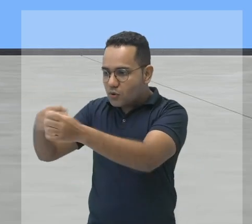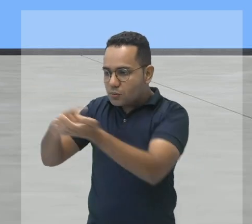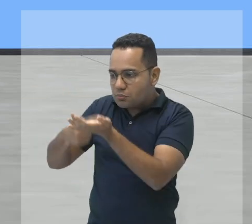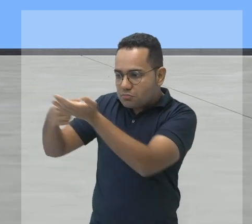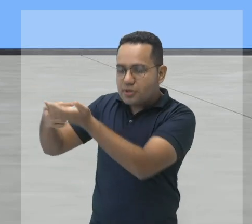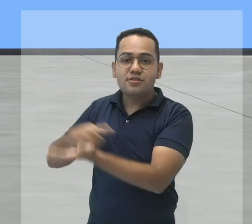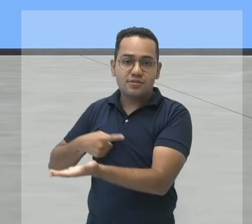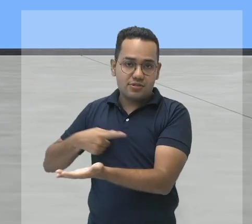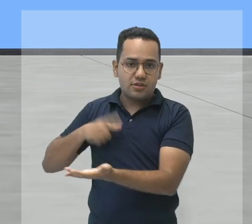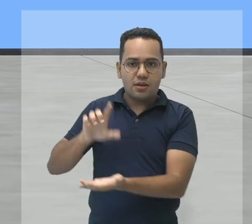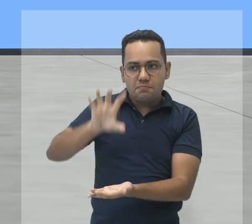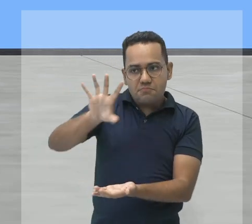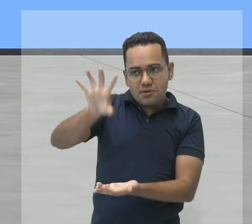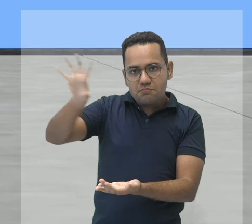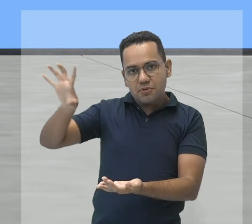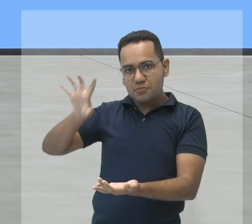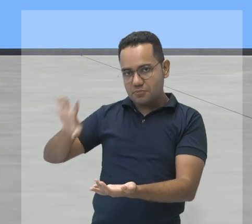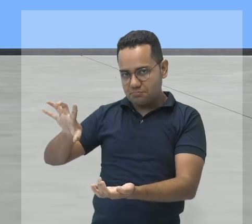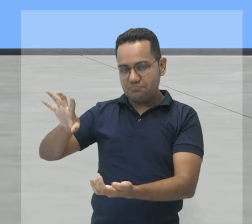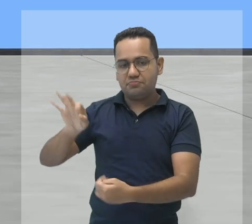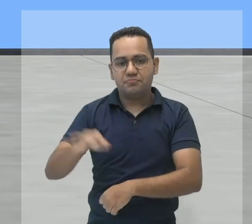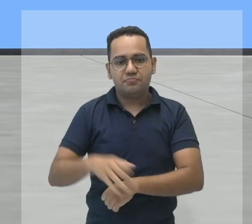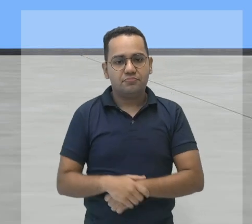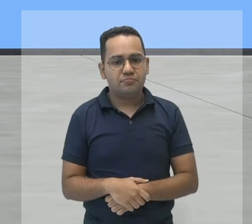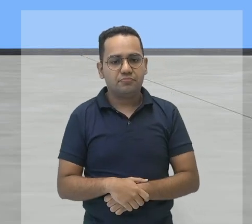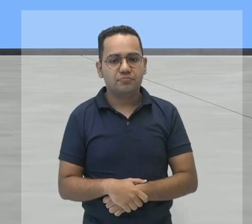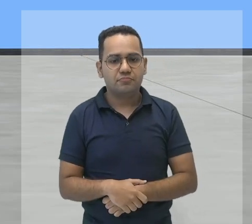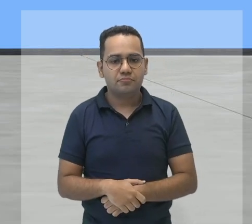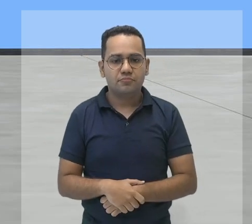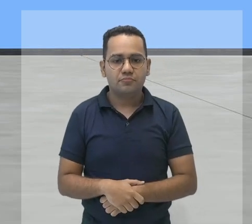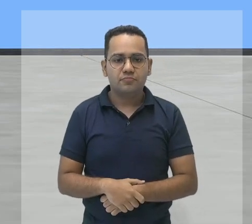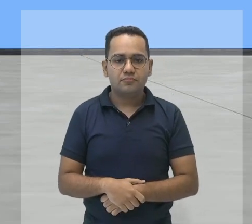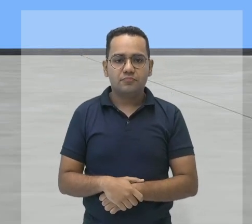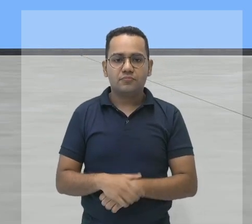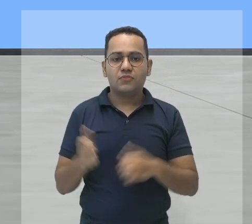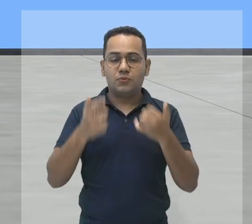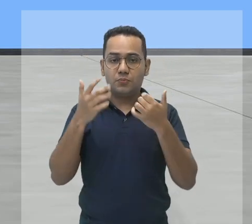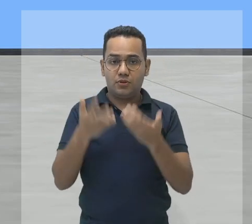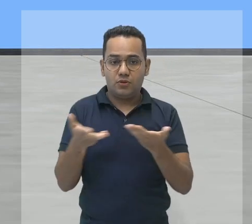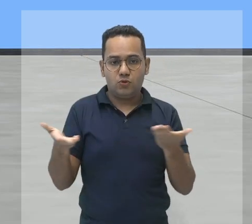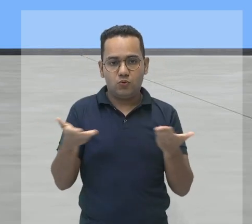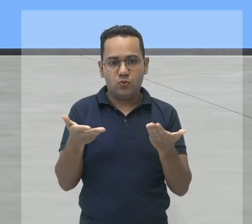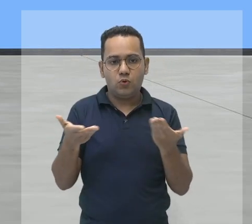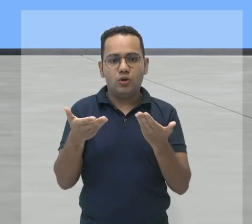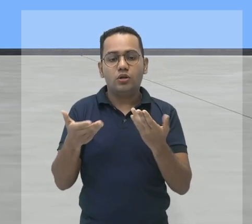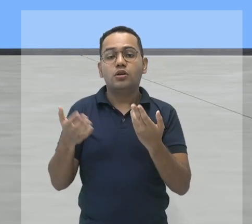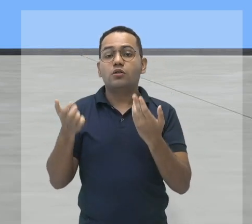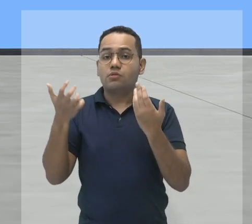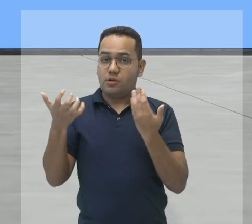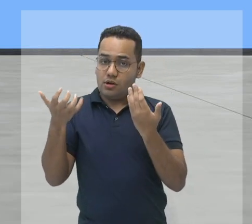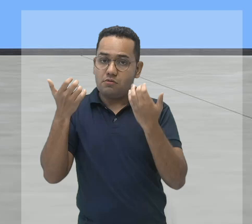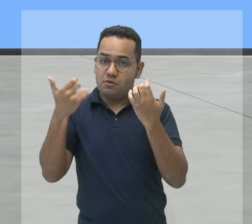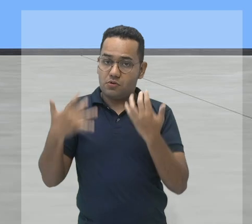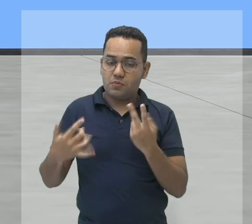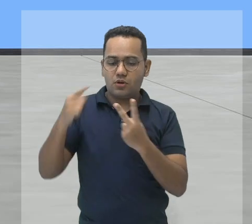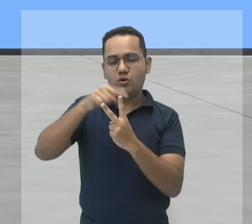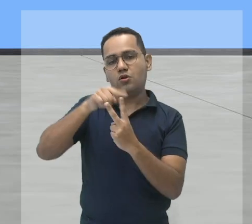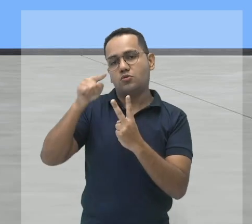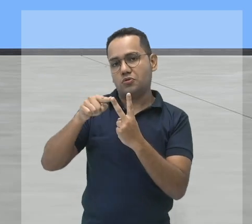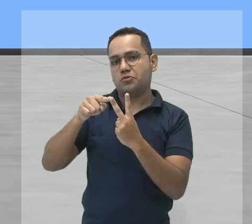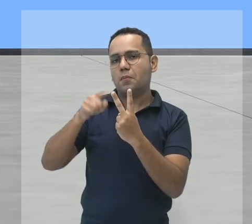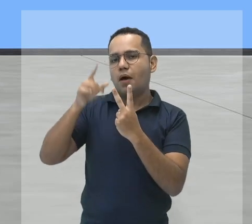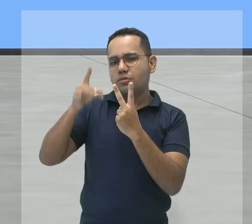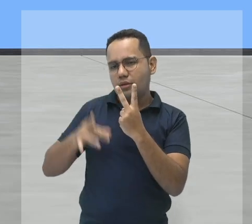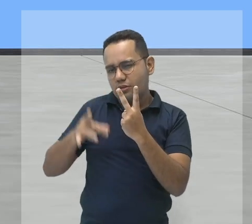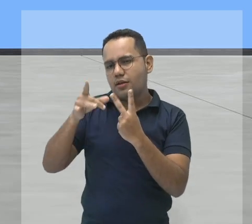Europeia, dentre outros. A gente vai falar um pouco desses principais blocos econômicos no contexto atual e vamos falar de dois blocos